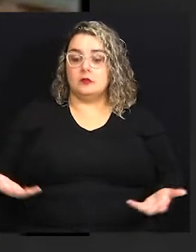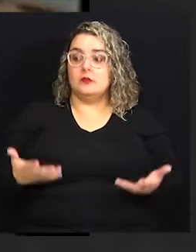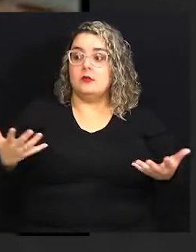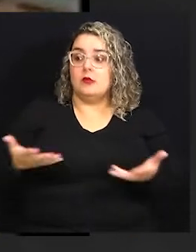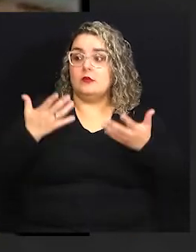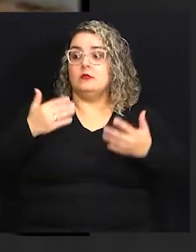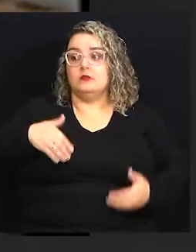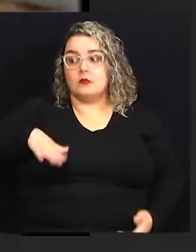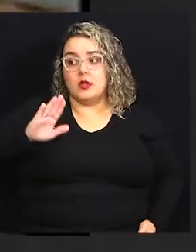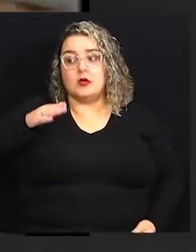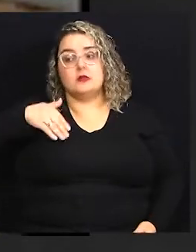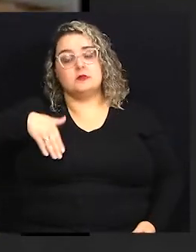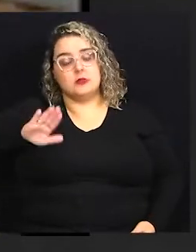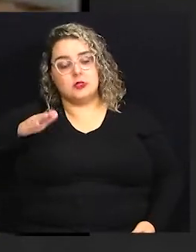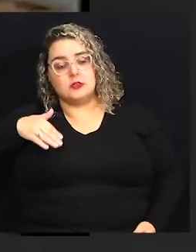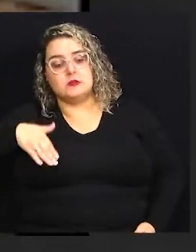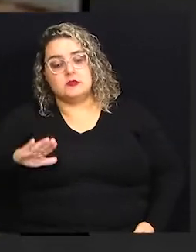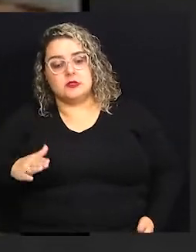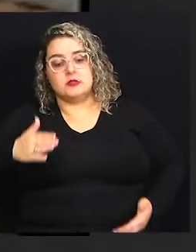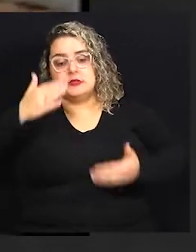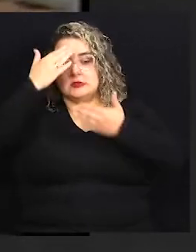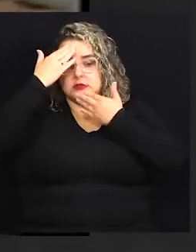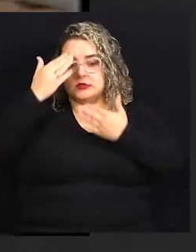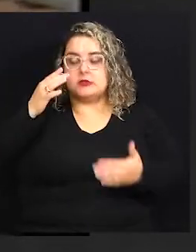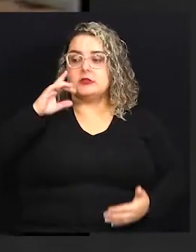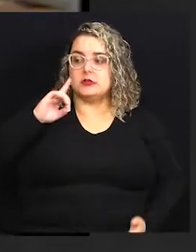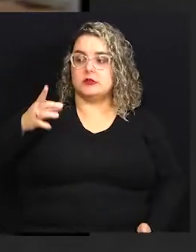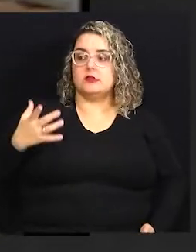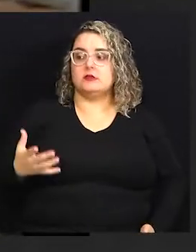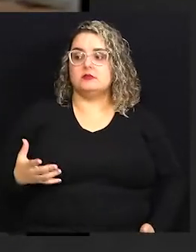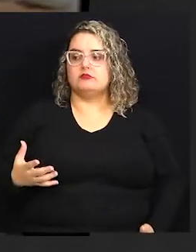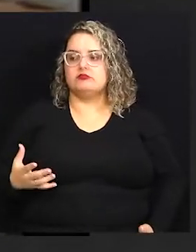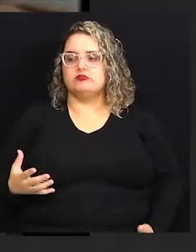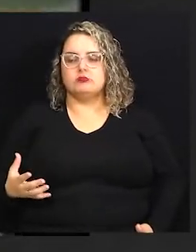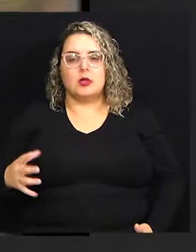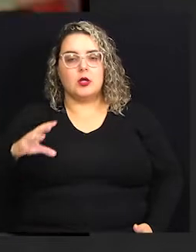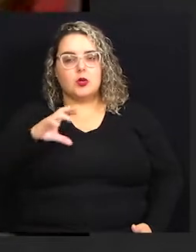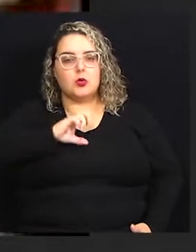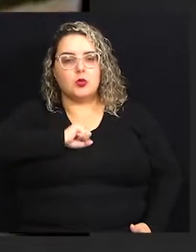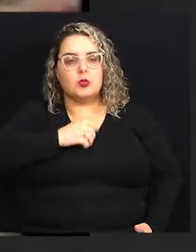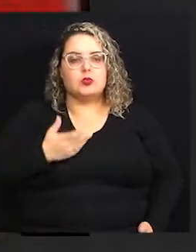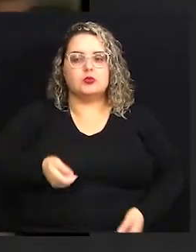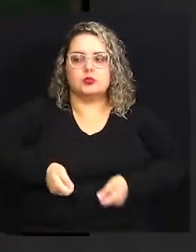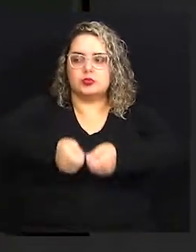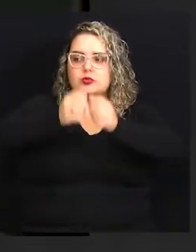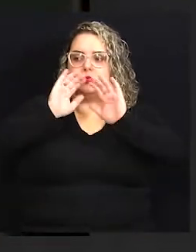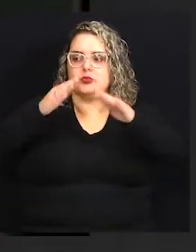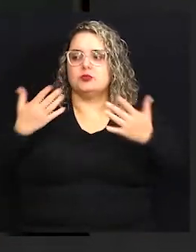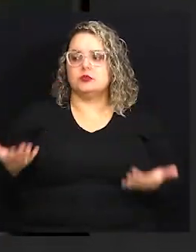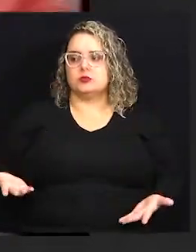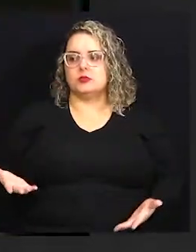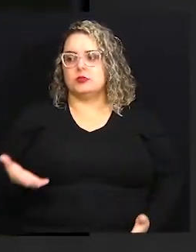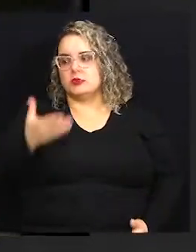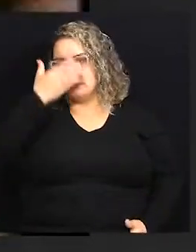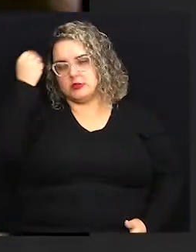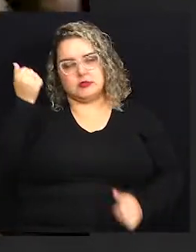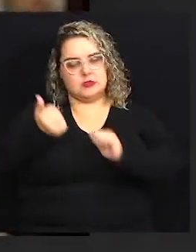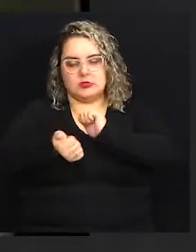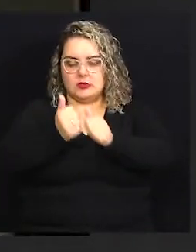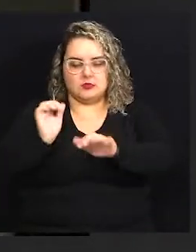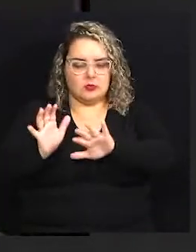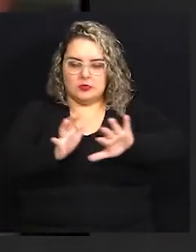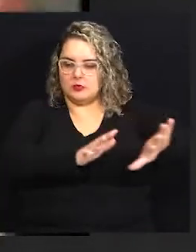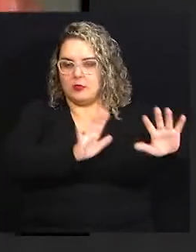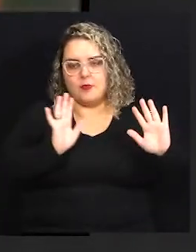mais e, graças a Deus, fui pegando muito gosto pela coisa e acabei esquecendo o futebol. Quando que na sua